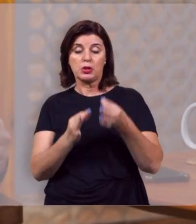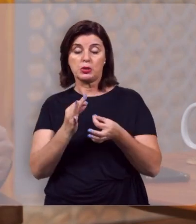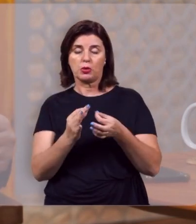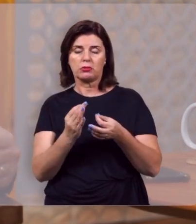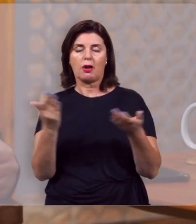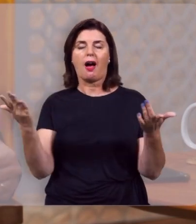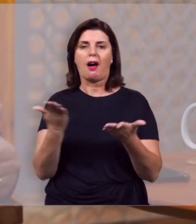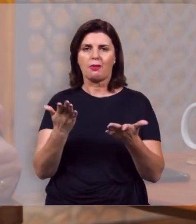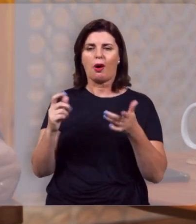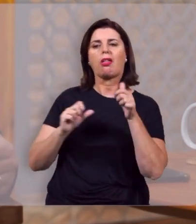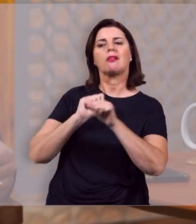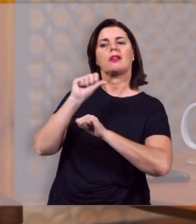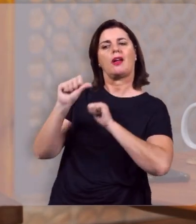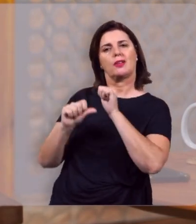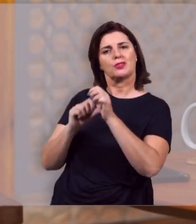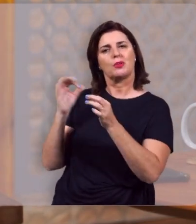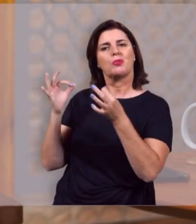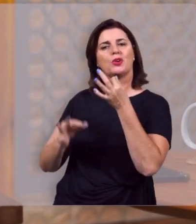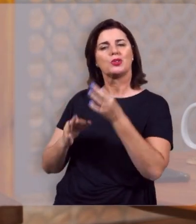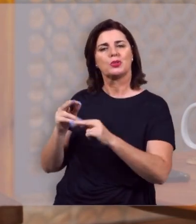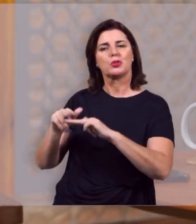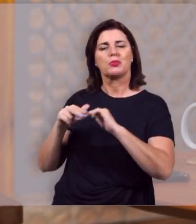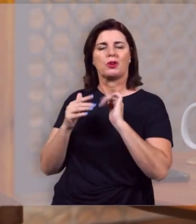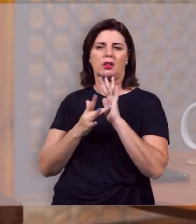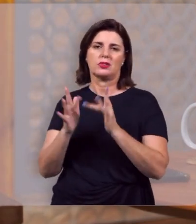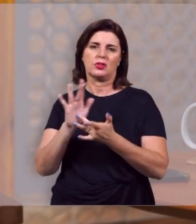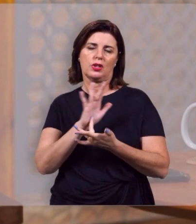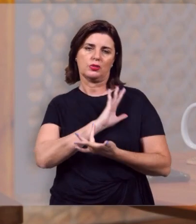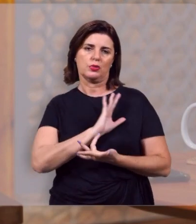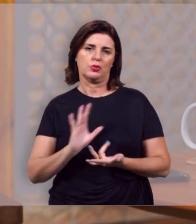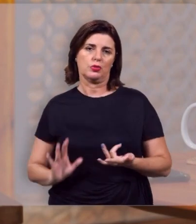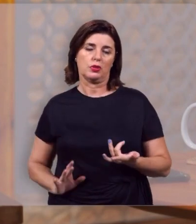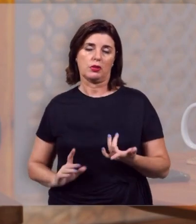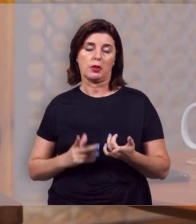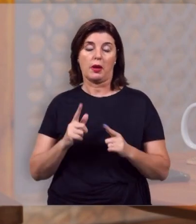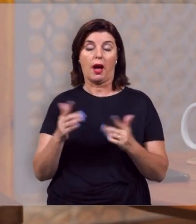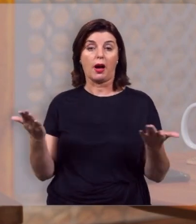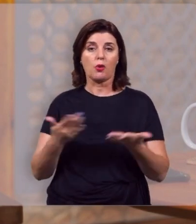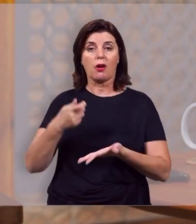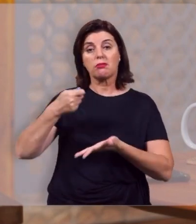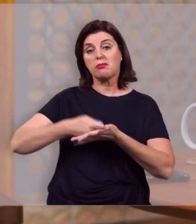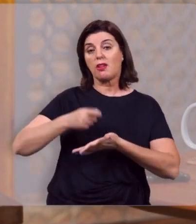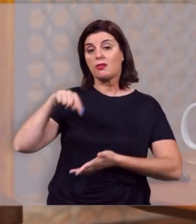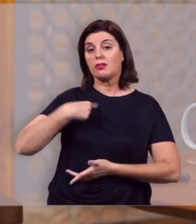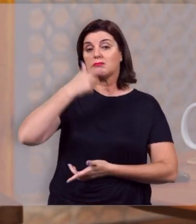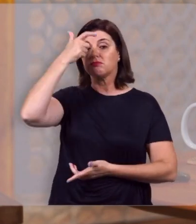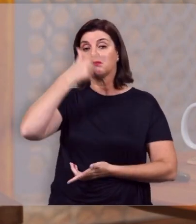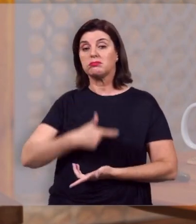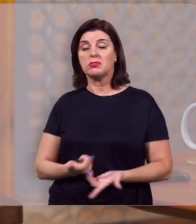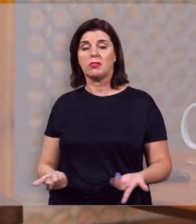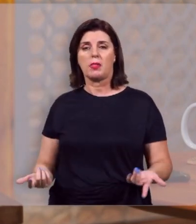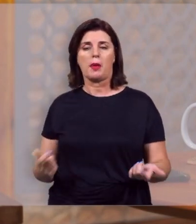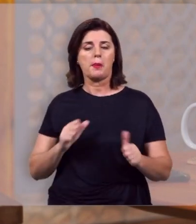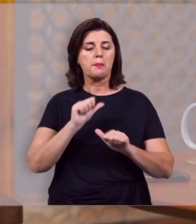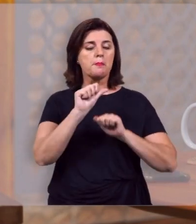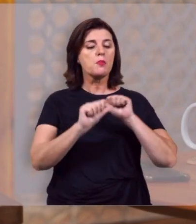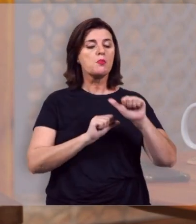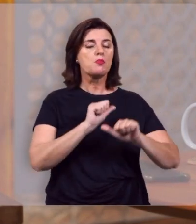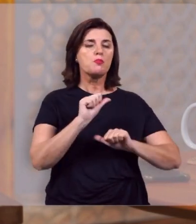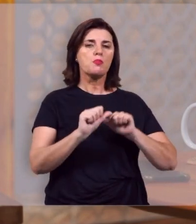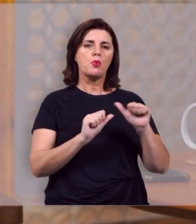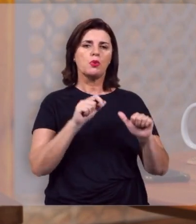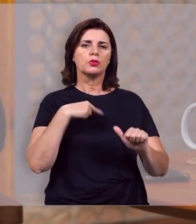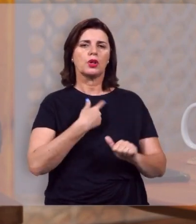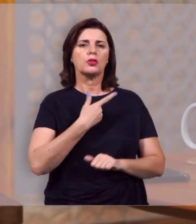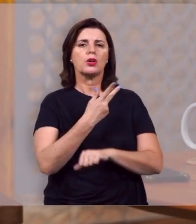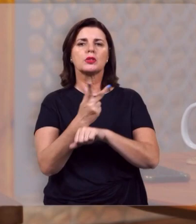feitos justos, justificados. E isso, então, é aquilo que nos define. Isso muda a nossa maneira